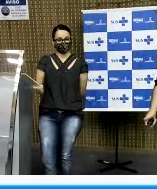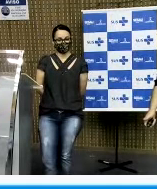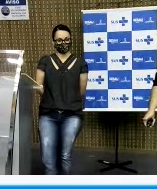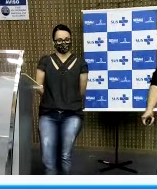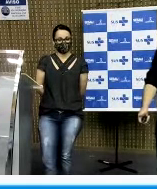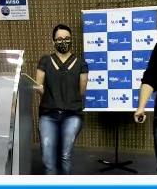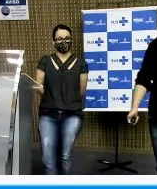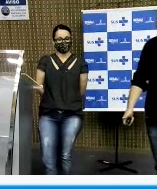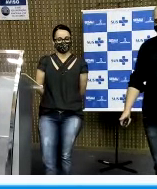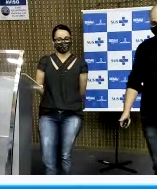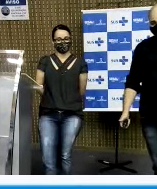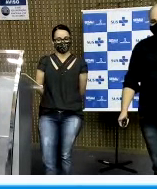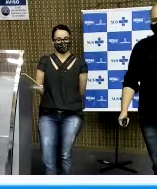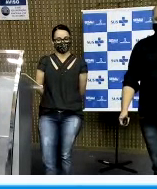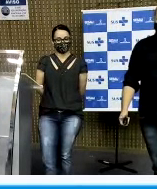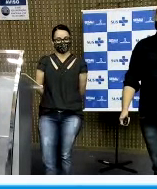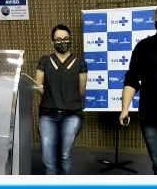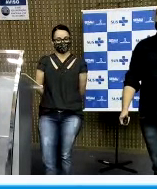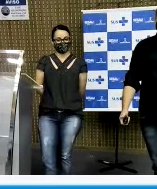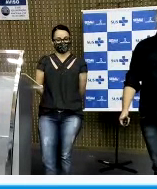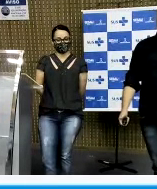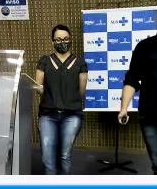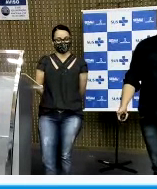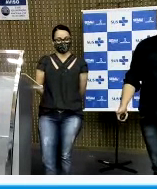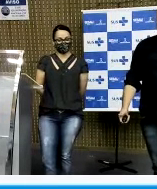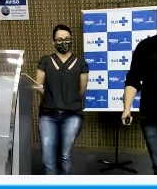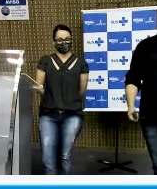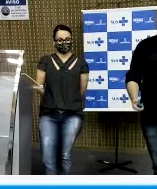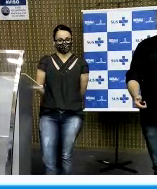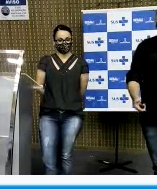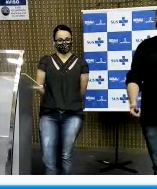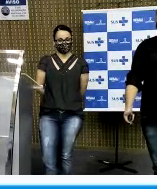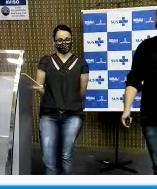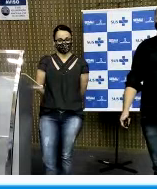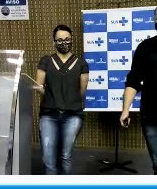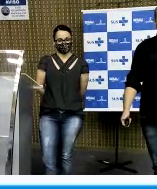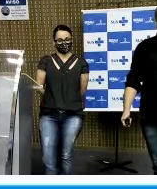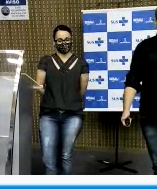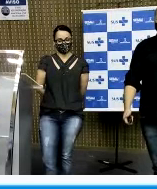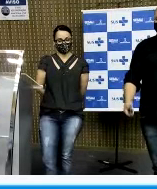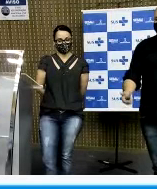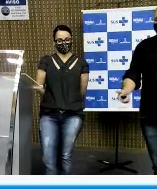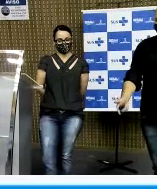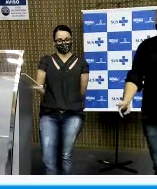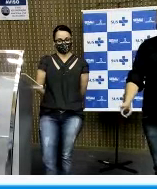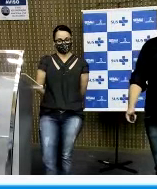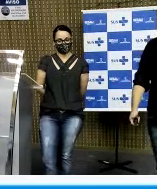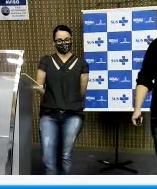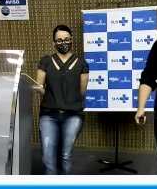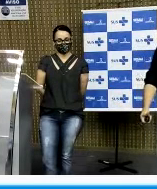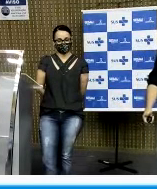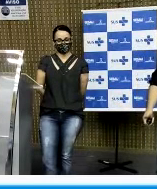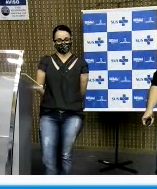absenteísmo alto também a ser combatido. Do CISREG médico, destacam-se a endodontia, com